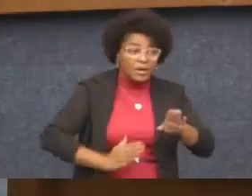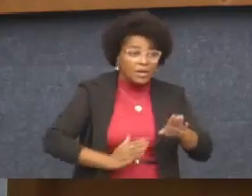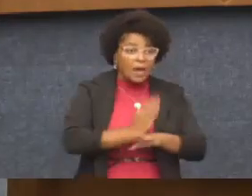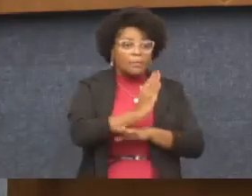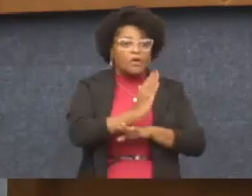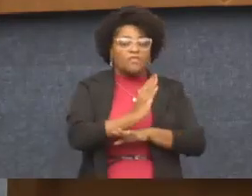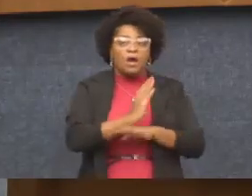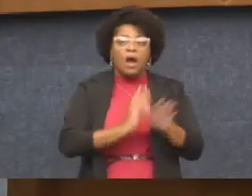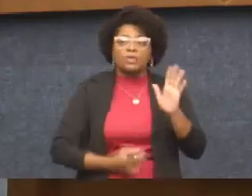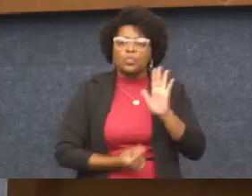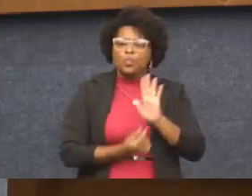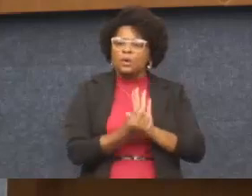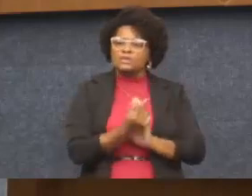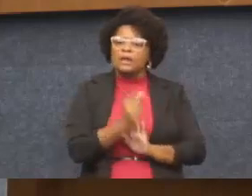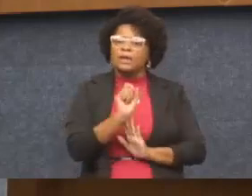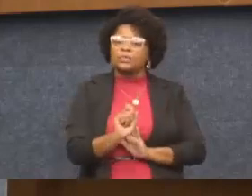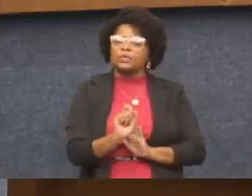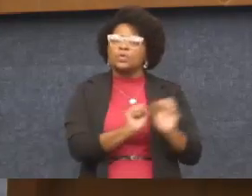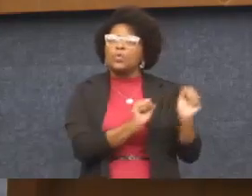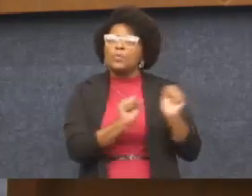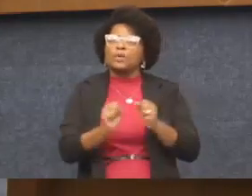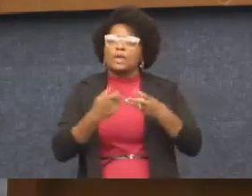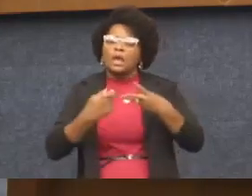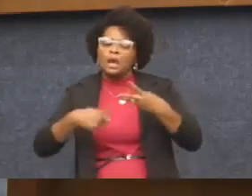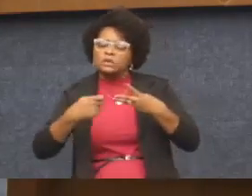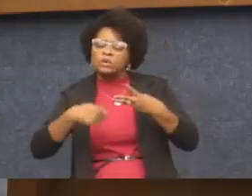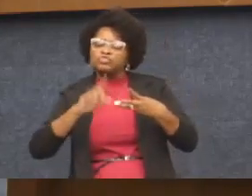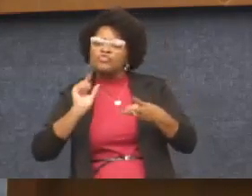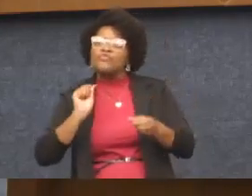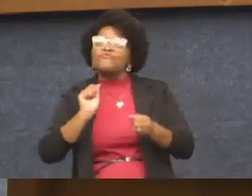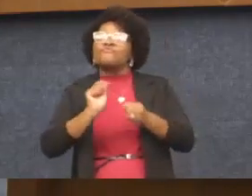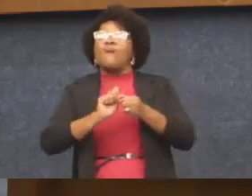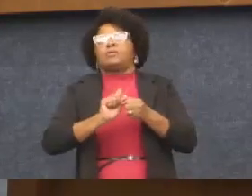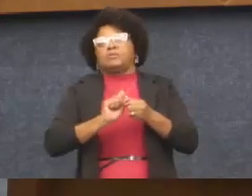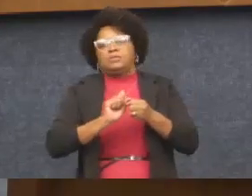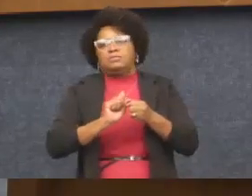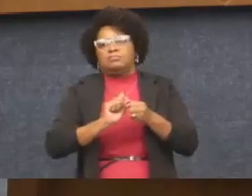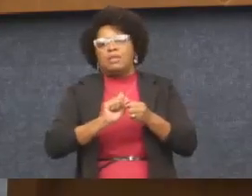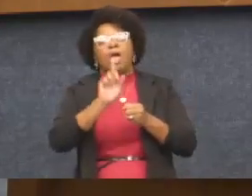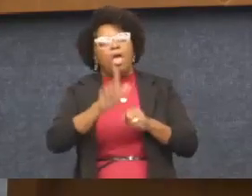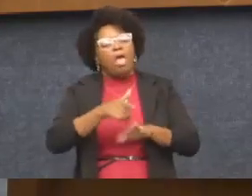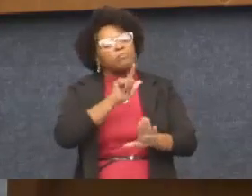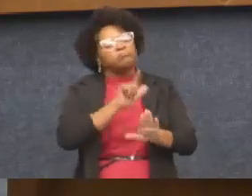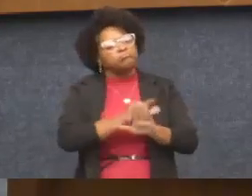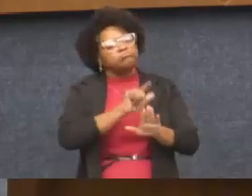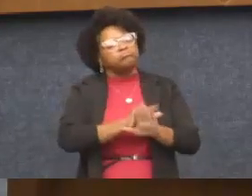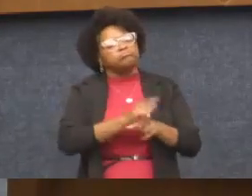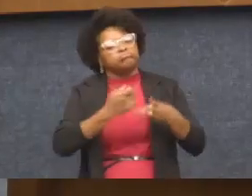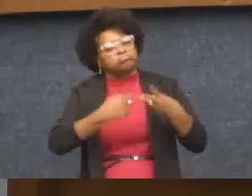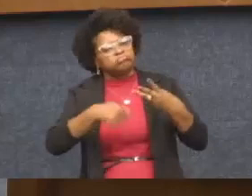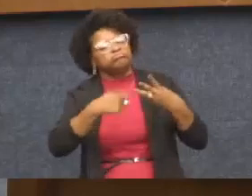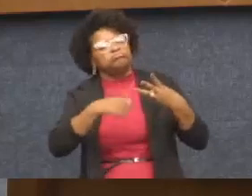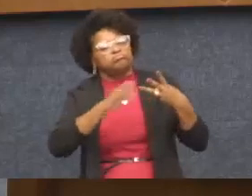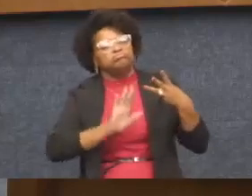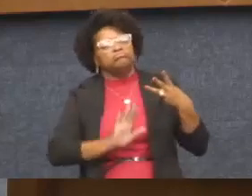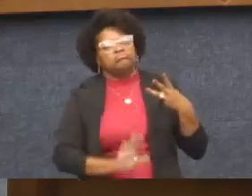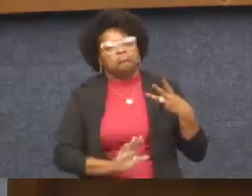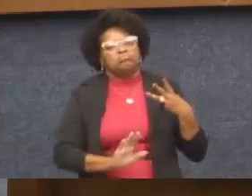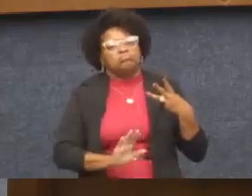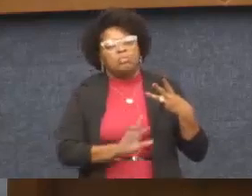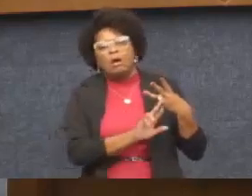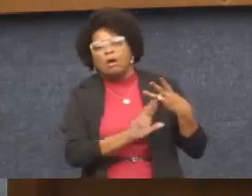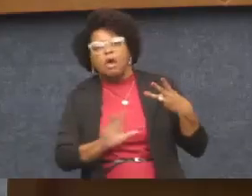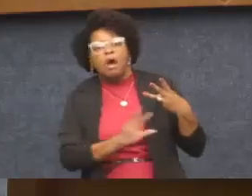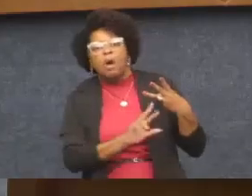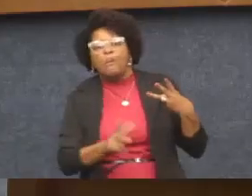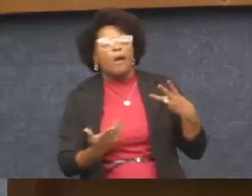um orçamento que o Poder Executivo tenha o comprometimento de fazer, de executar. Esse é o papel do Executivo. E não que a gente tenha que